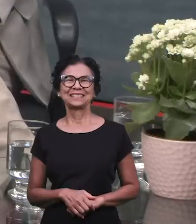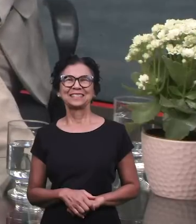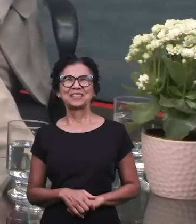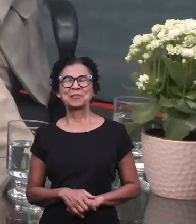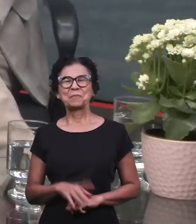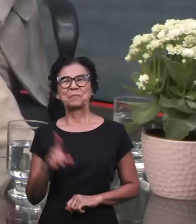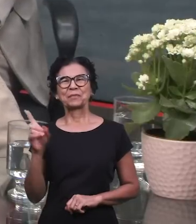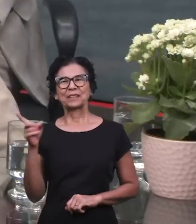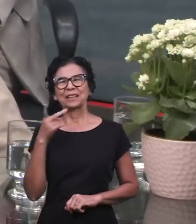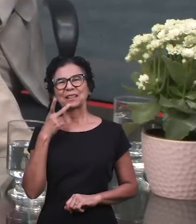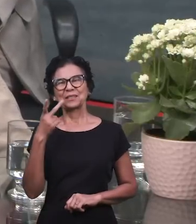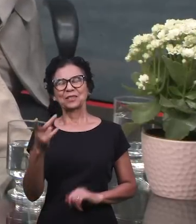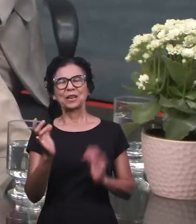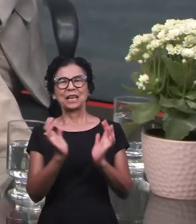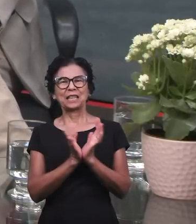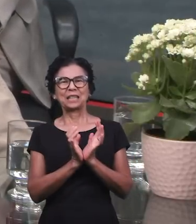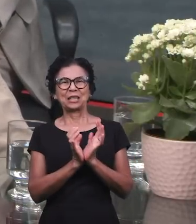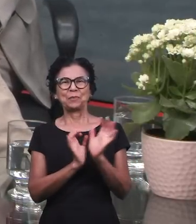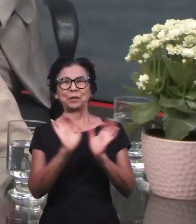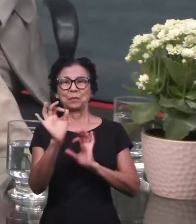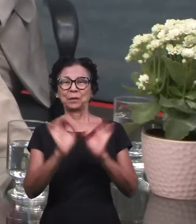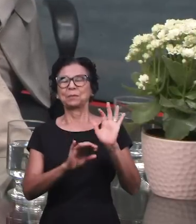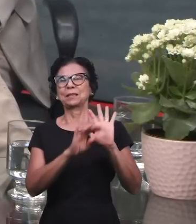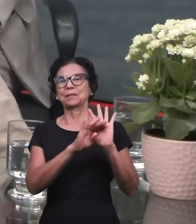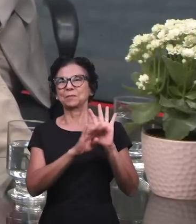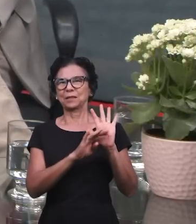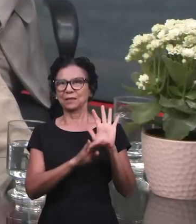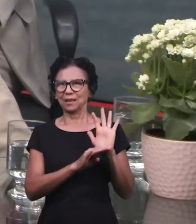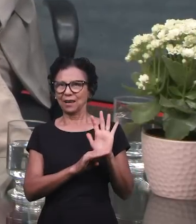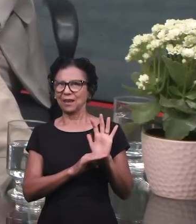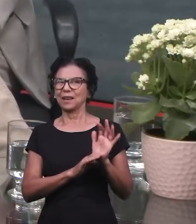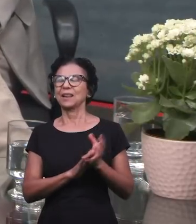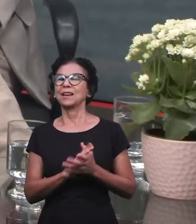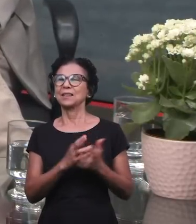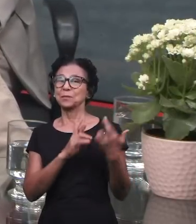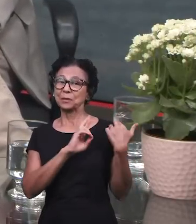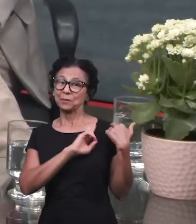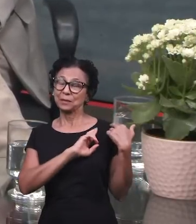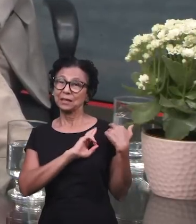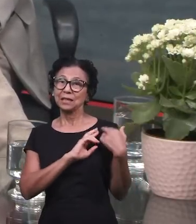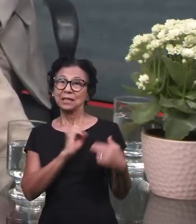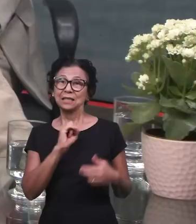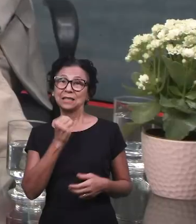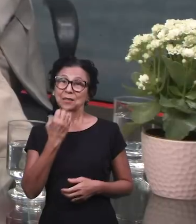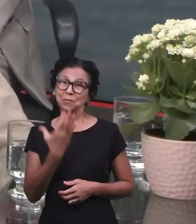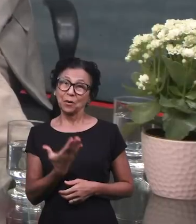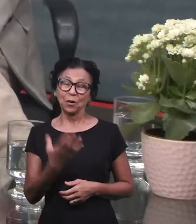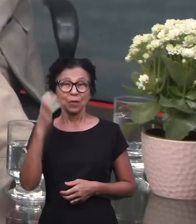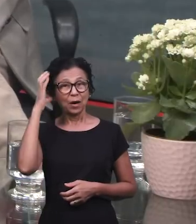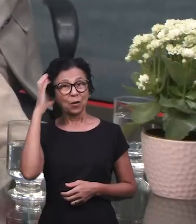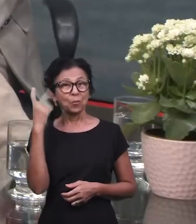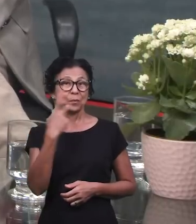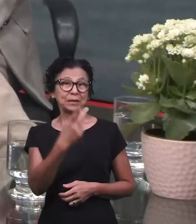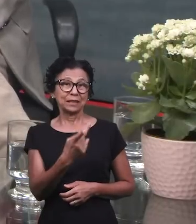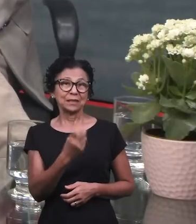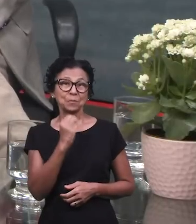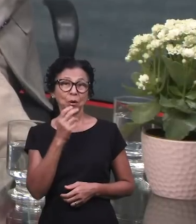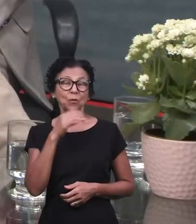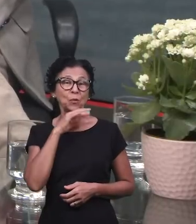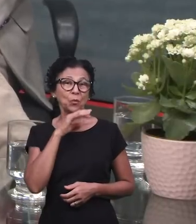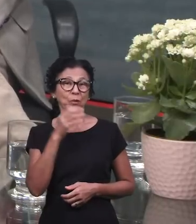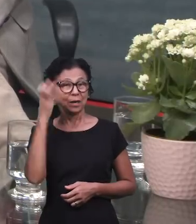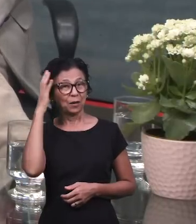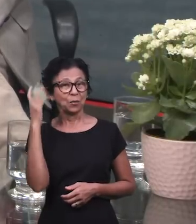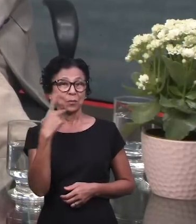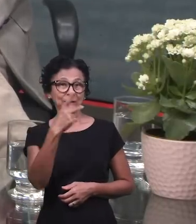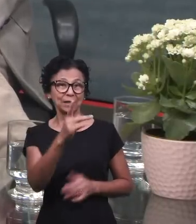falou sobre a equipe de produção, é isso mesmo, são eles que carregam o piano. Se foi bom, a culpa é deles, se não foi, a culpa é deles. Então vocês já sabem disso.